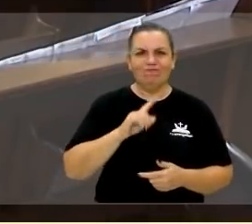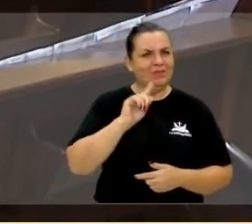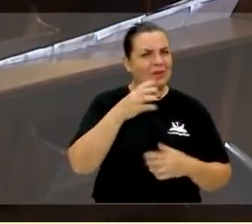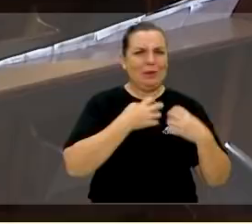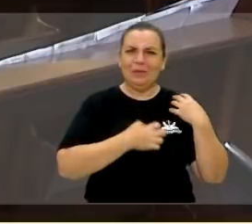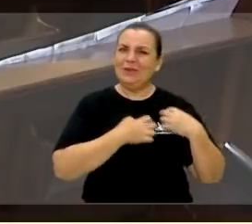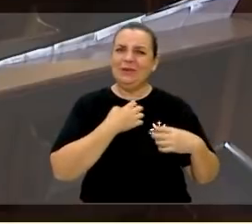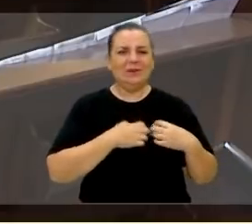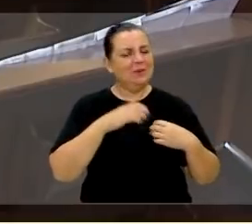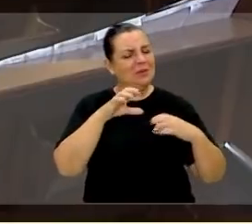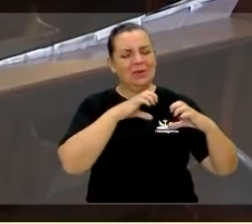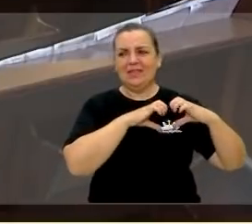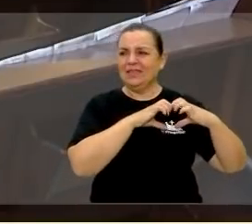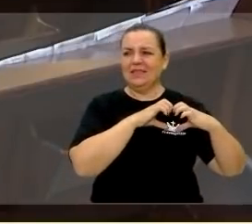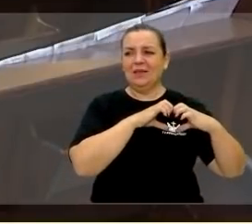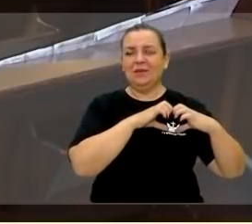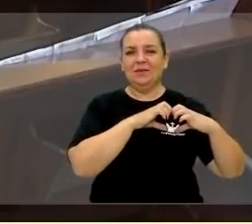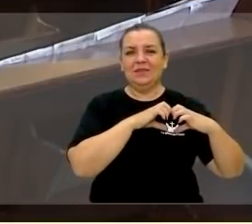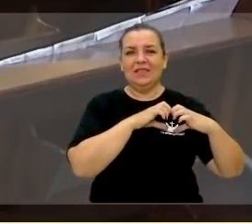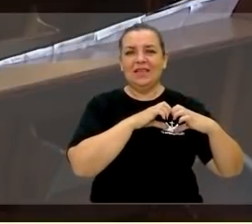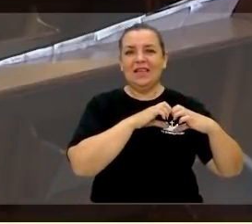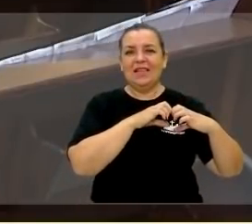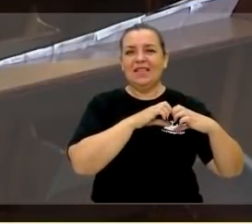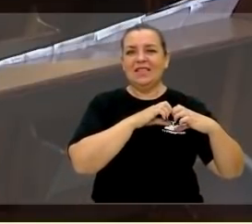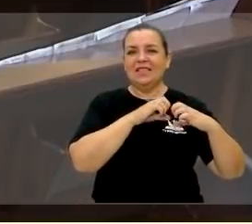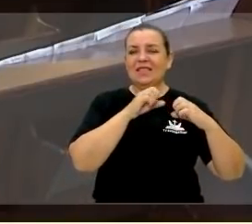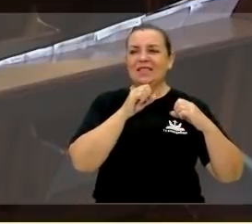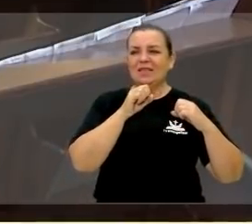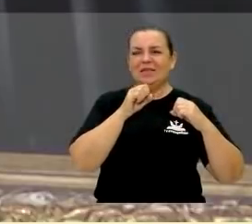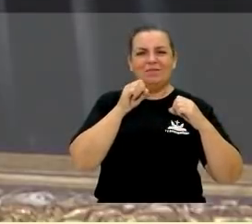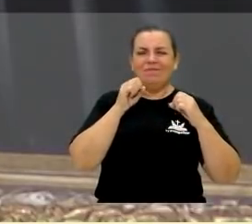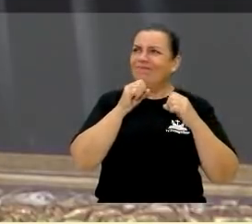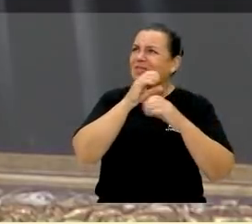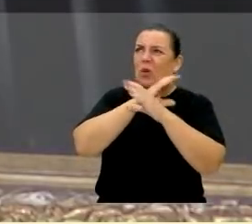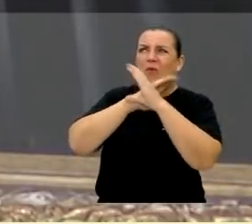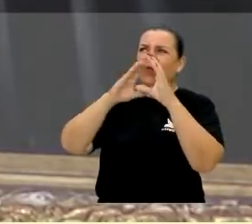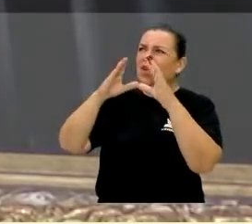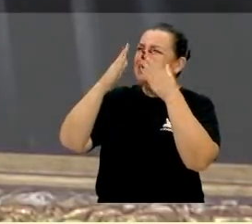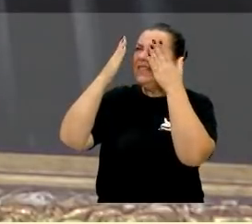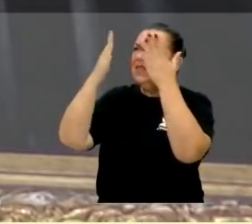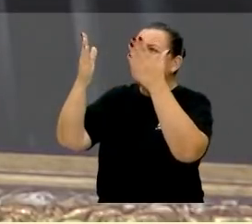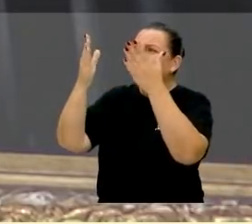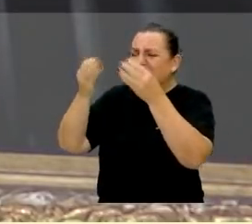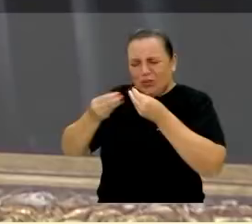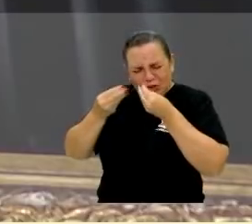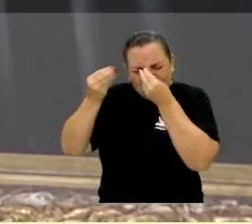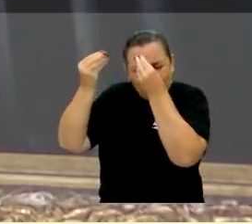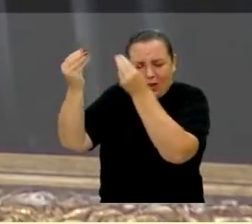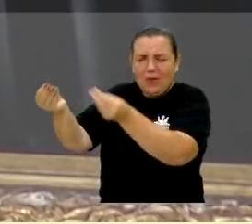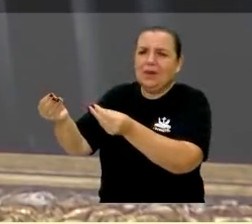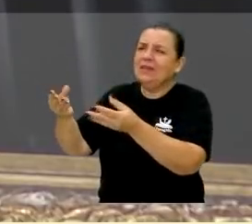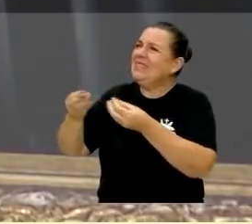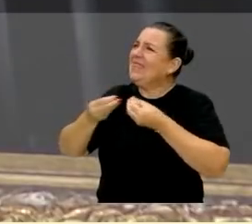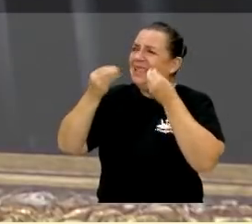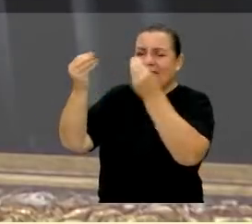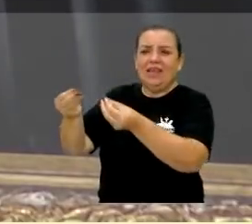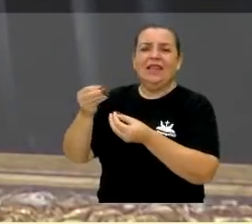vosso coração, se lance com confiança sem medo, se jogue sem receio,